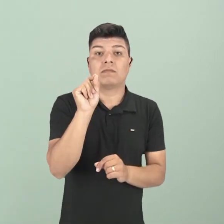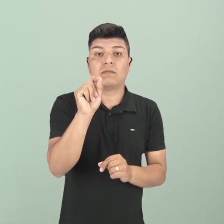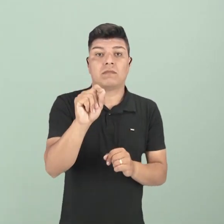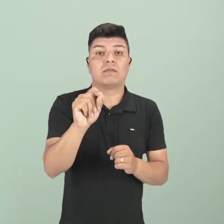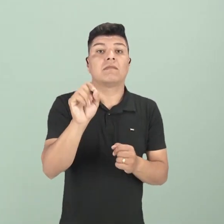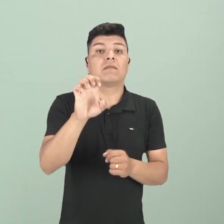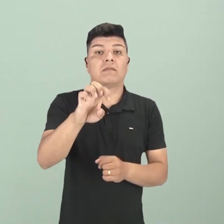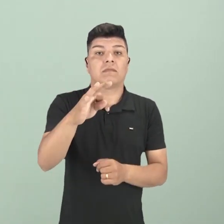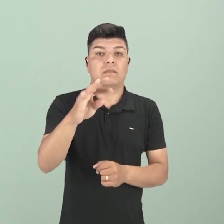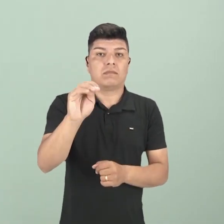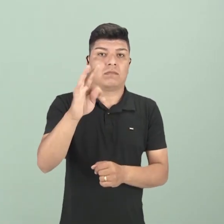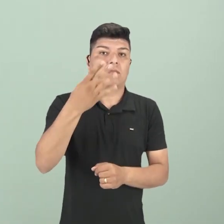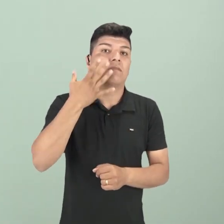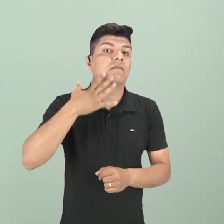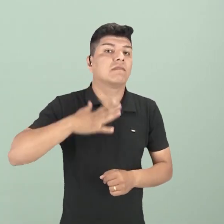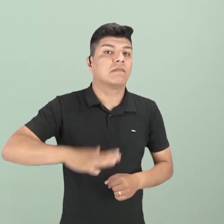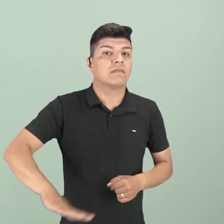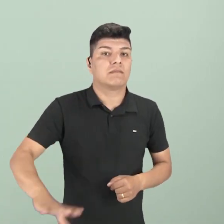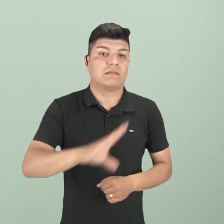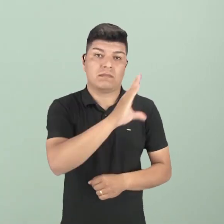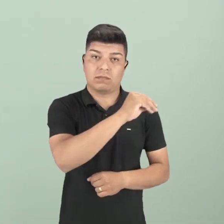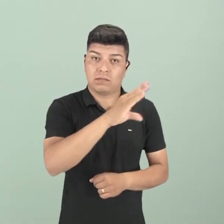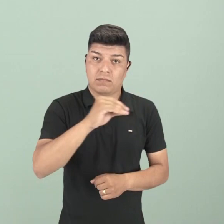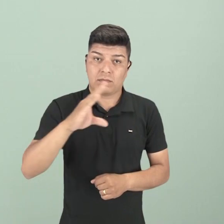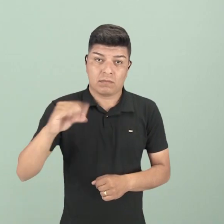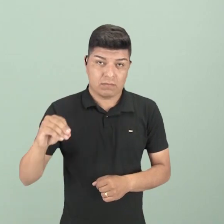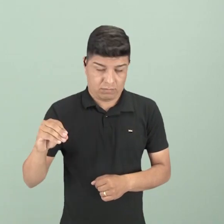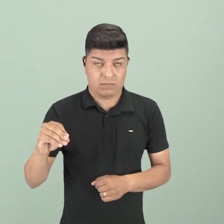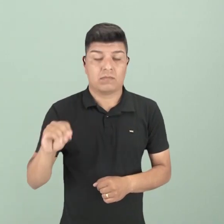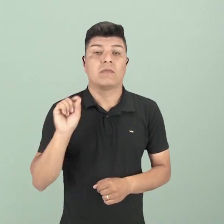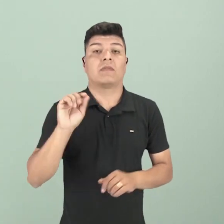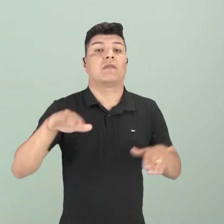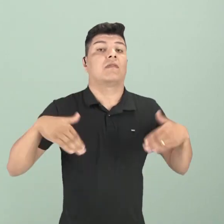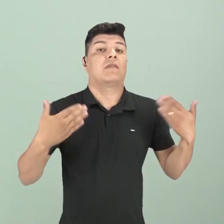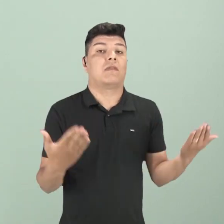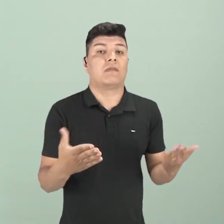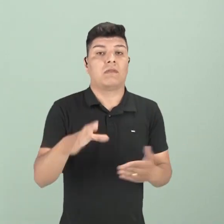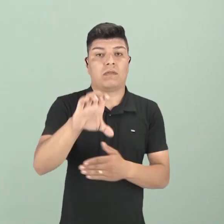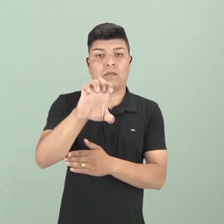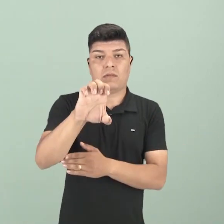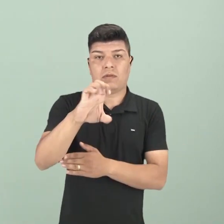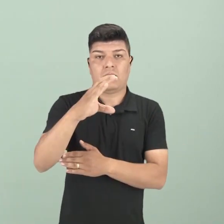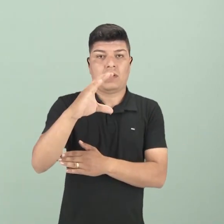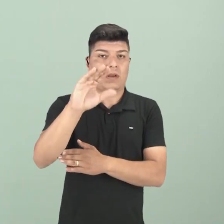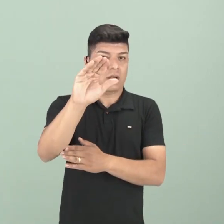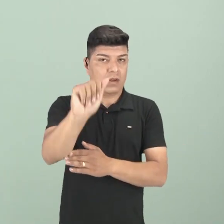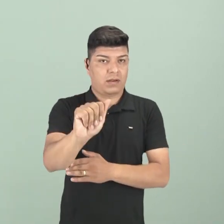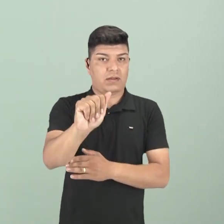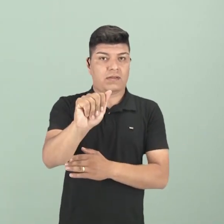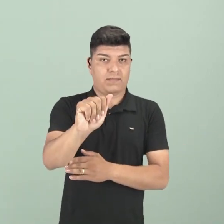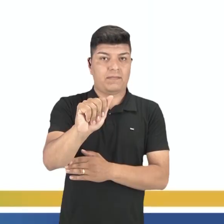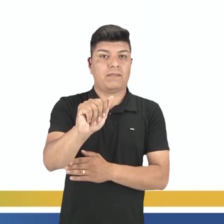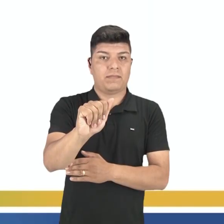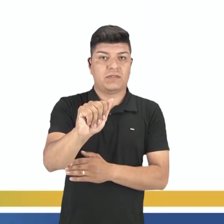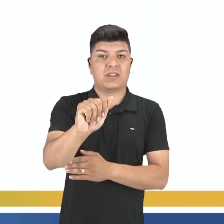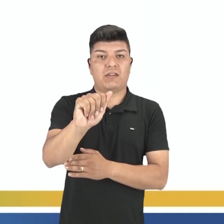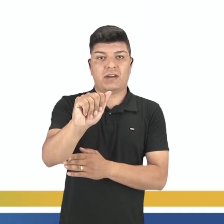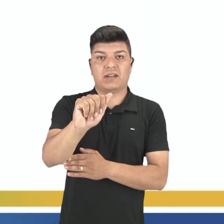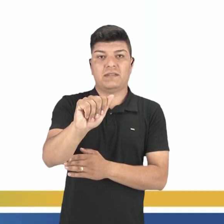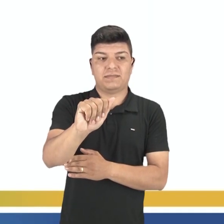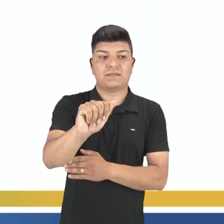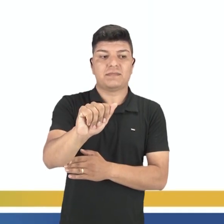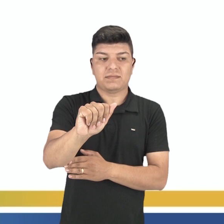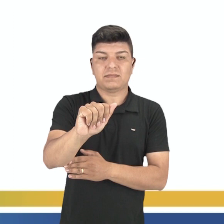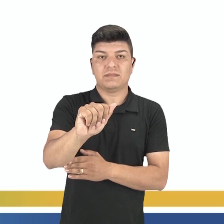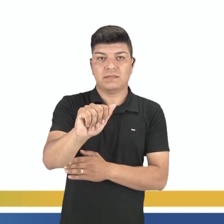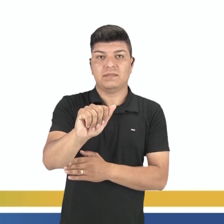Estatuto da Criança e do Adolescente, que é chamado de ECA. Bom, o estatuto, por definição, é